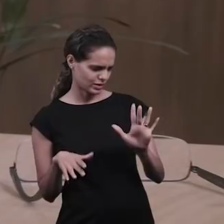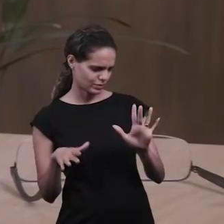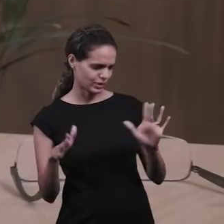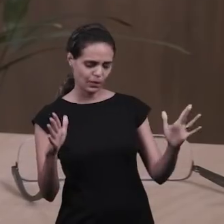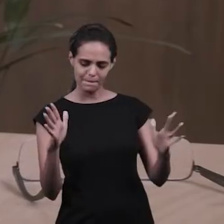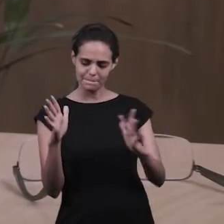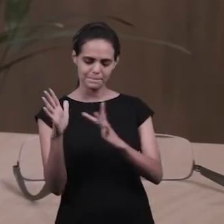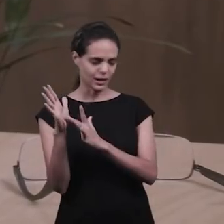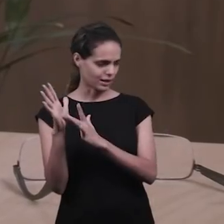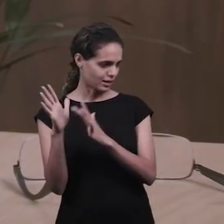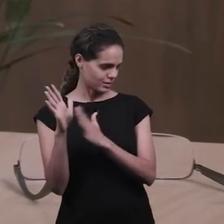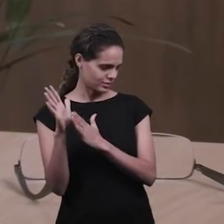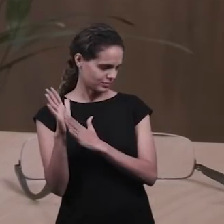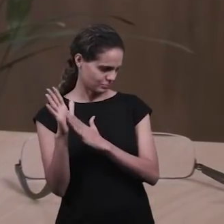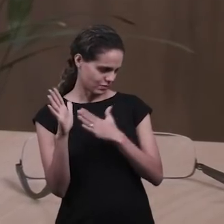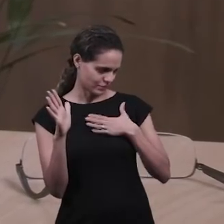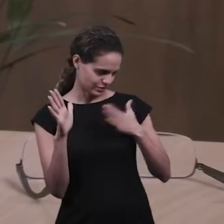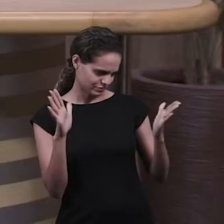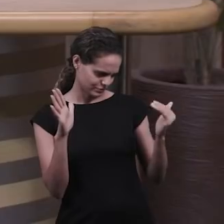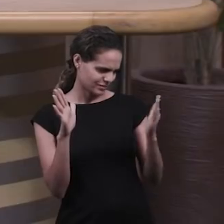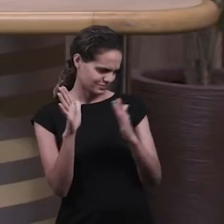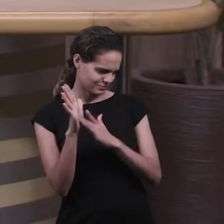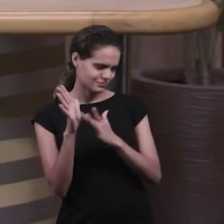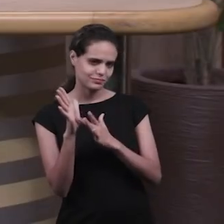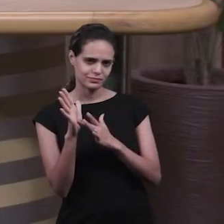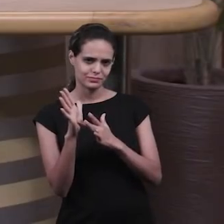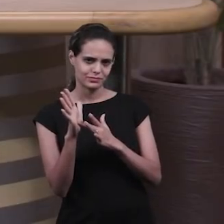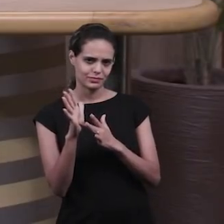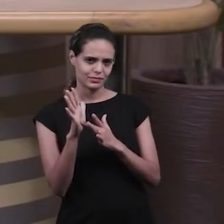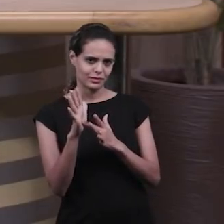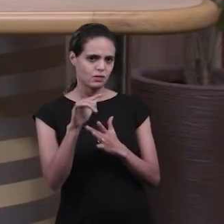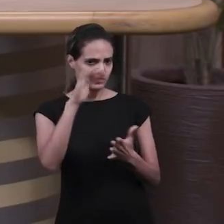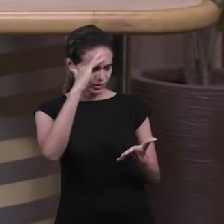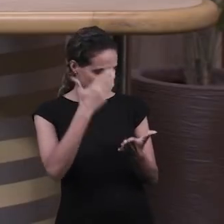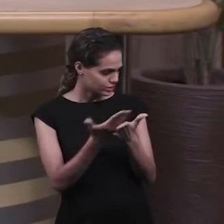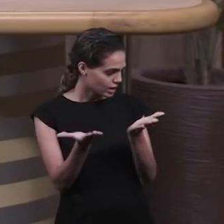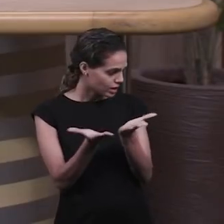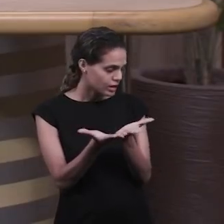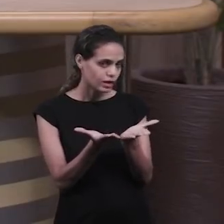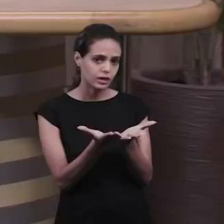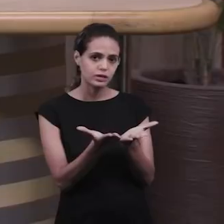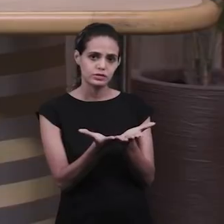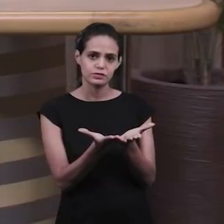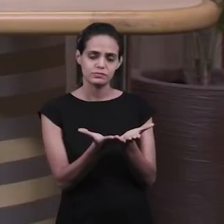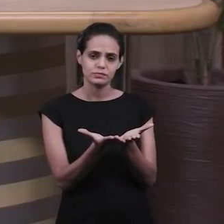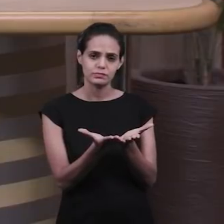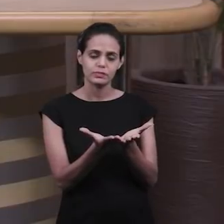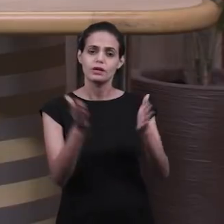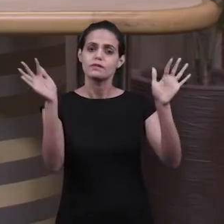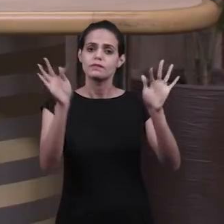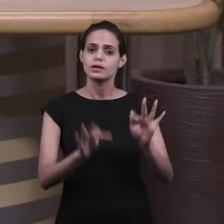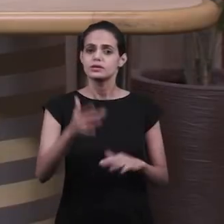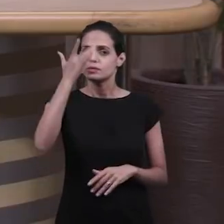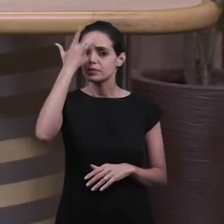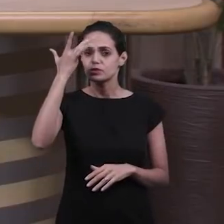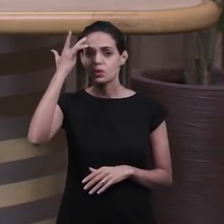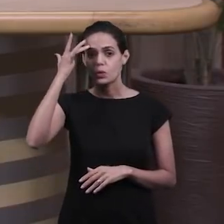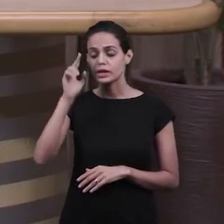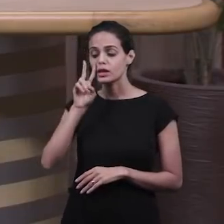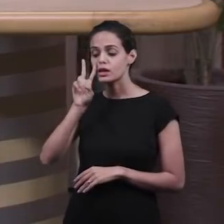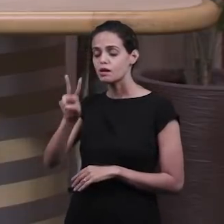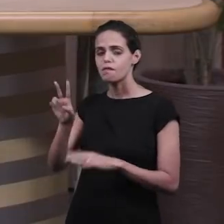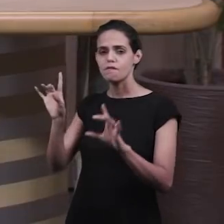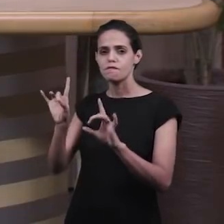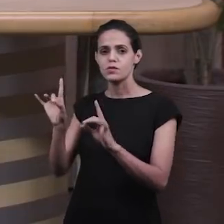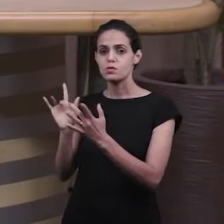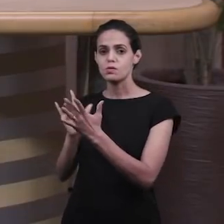Não sejas, incrédulo, mas crente, bem-aventurado que não viu e creu. Quando ele coloca o